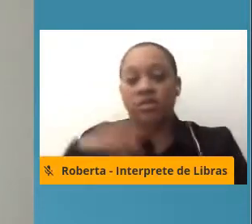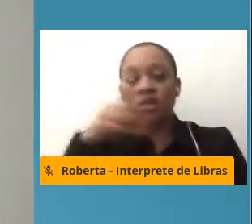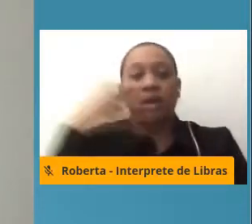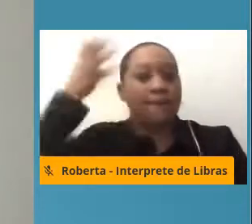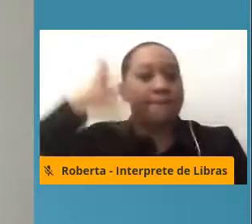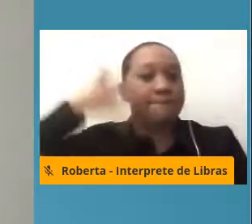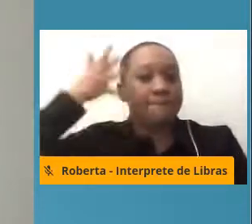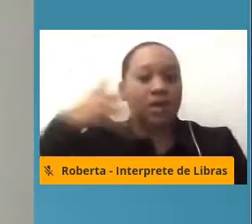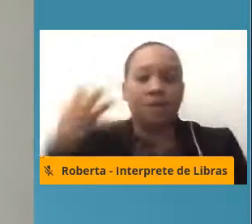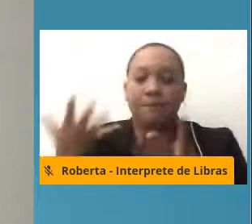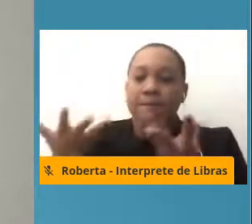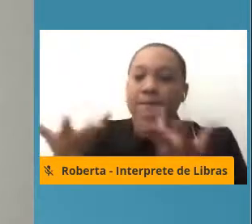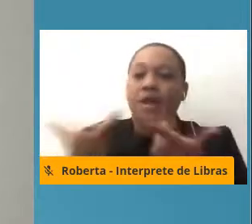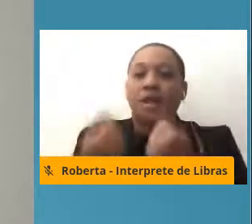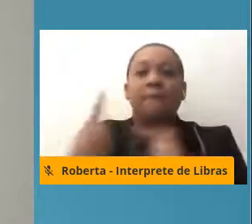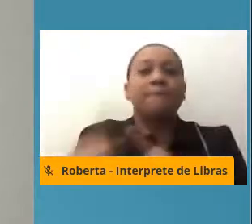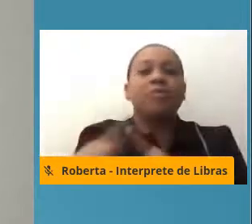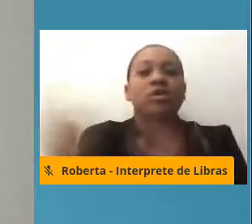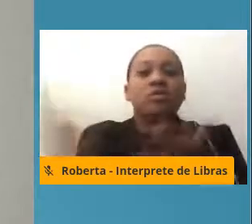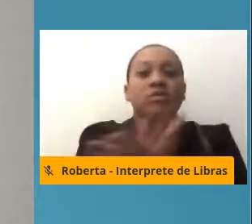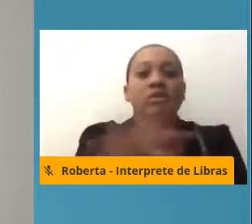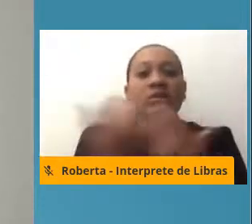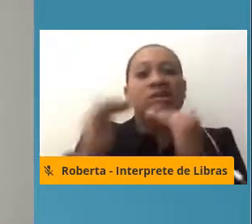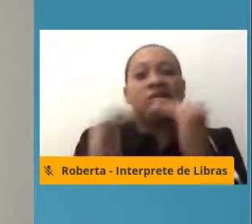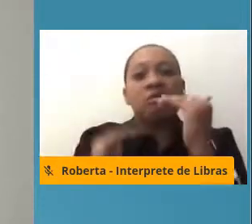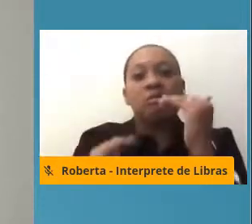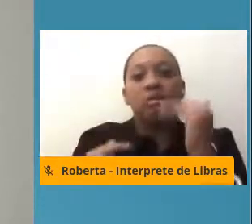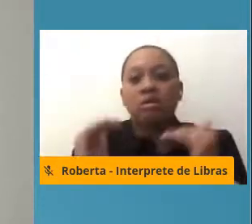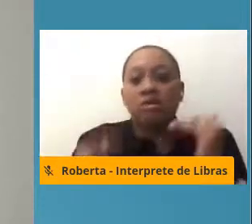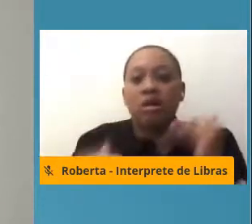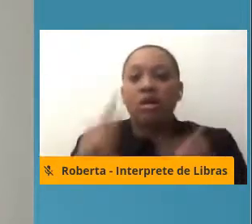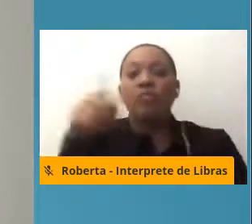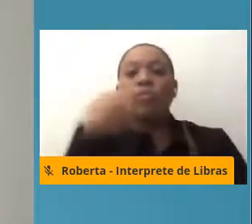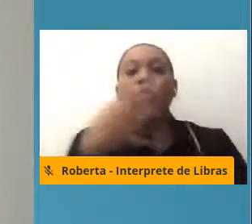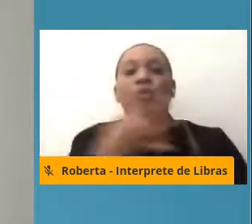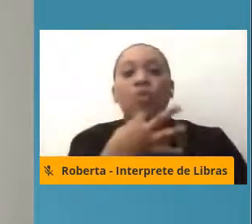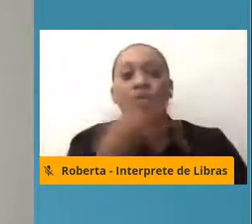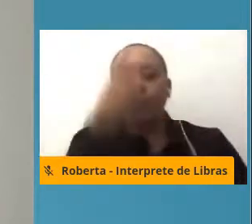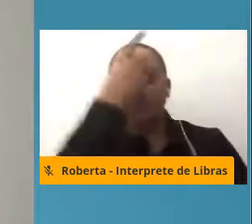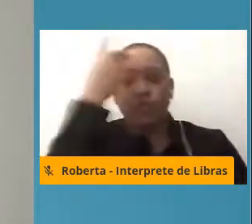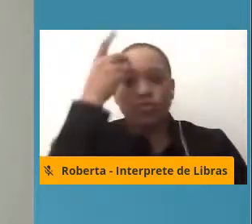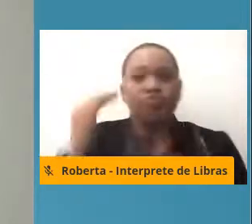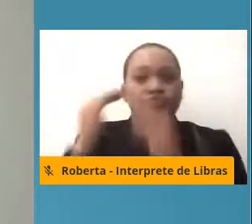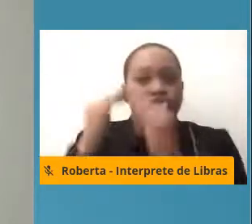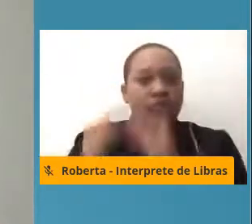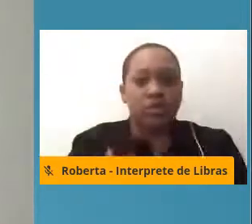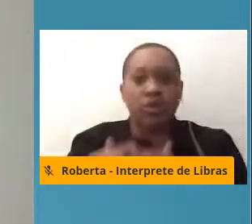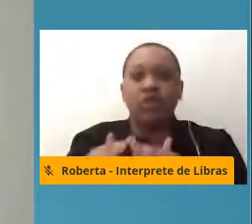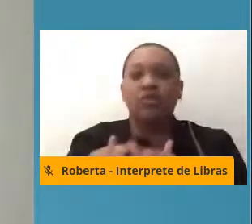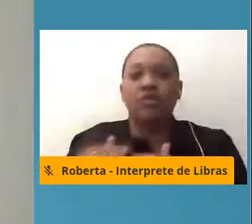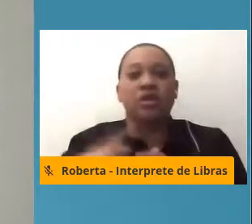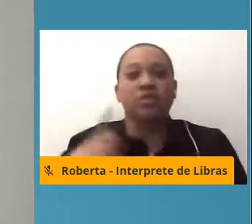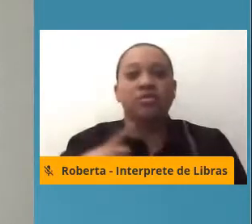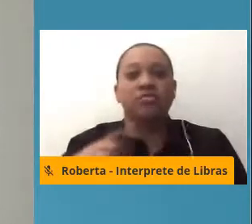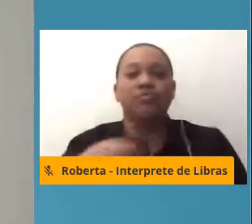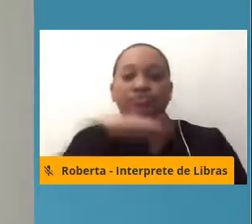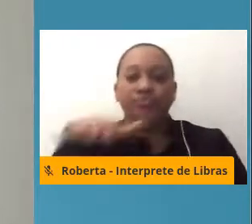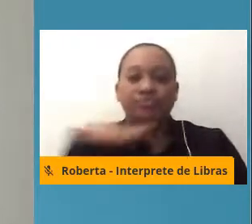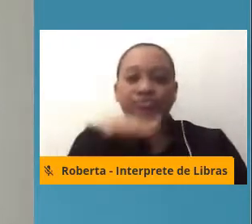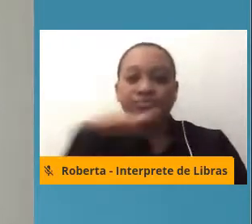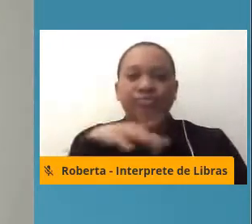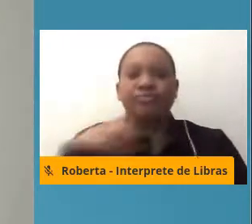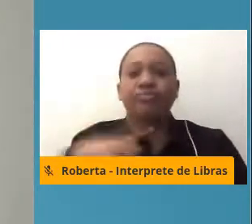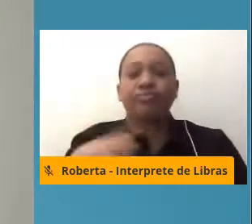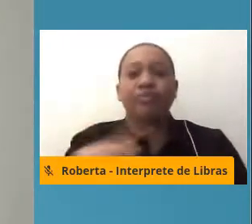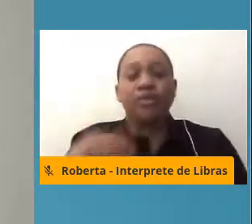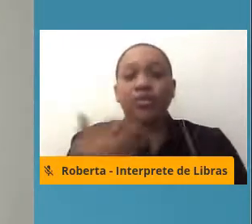maravilhosa. Então, se você conhece alguém que morou no Pinheiro, se você morou no Pinheiro, se você não entende o que está acontecendo ali, né, a gente